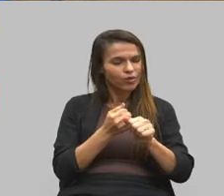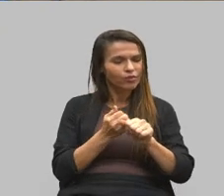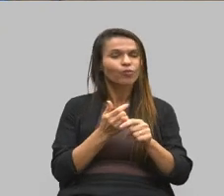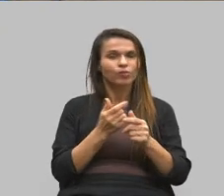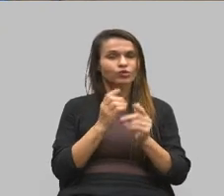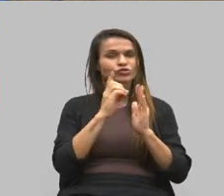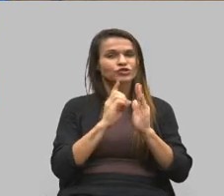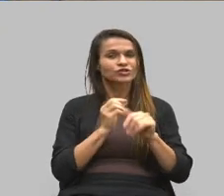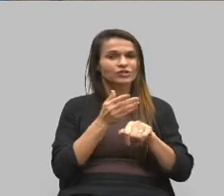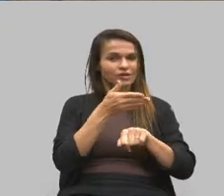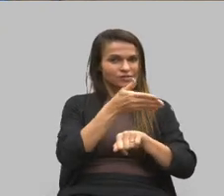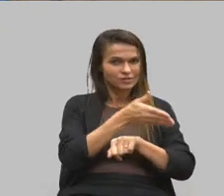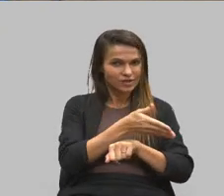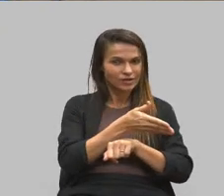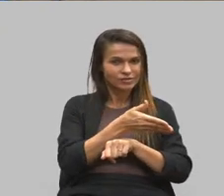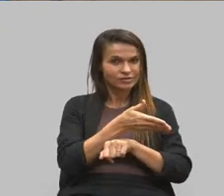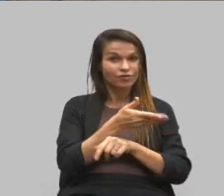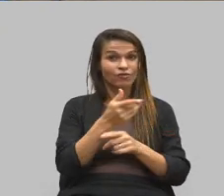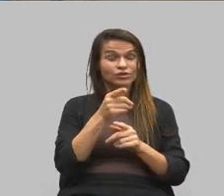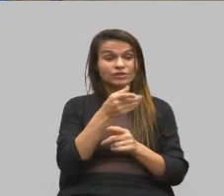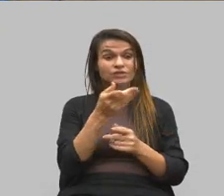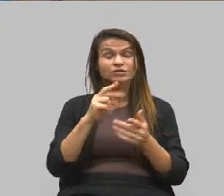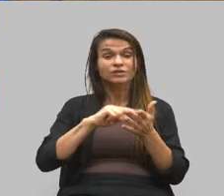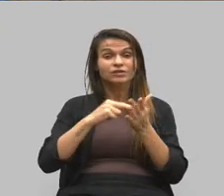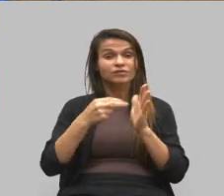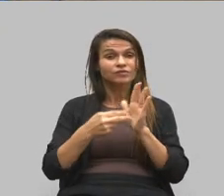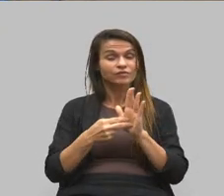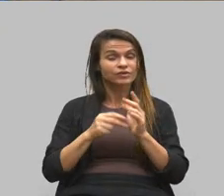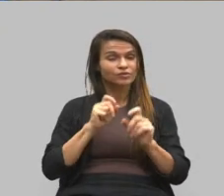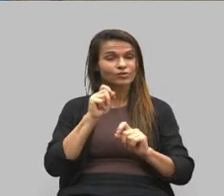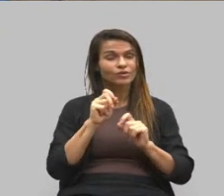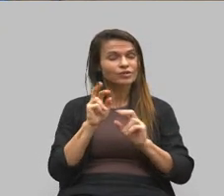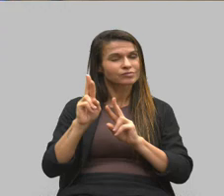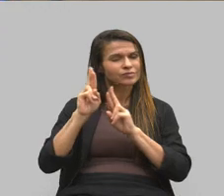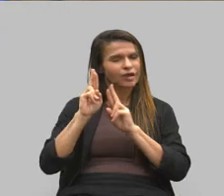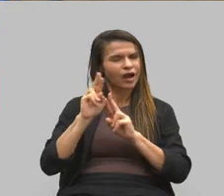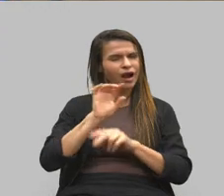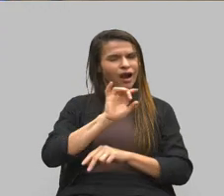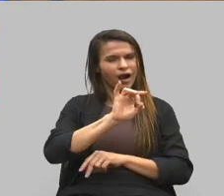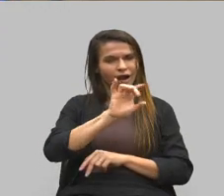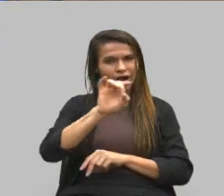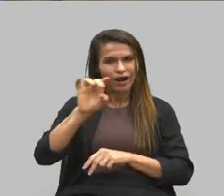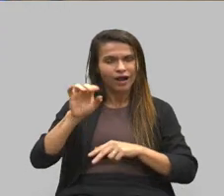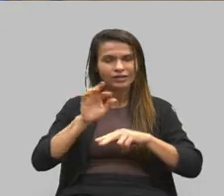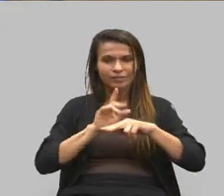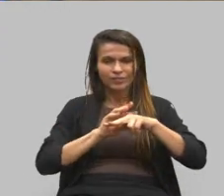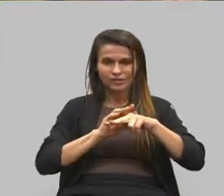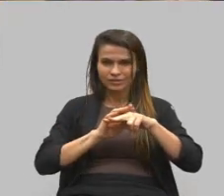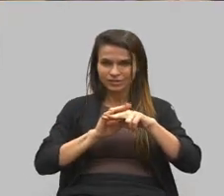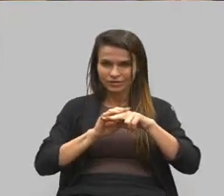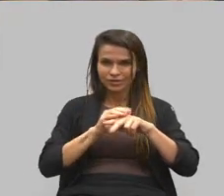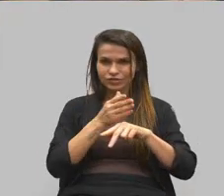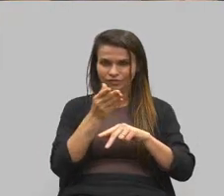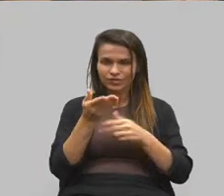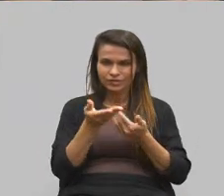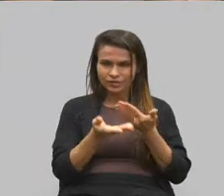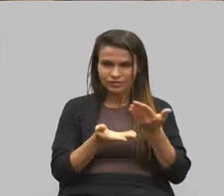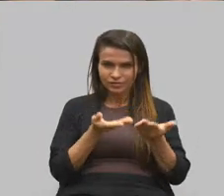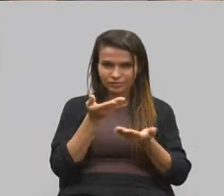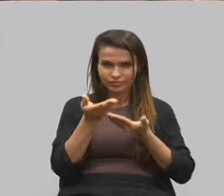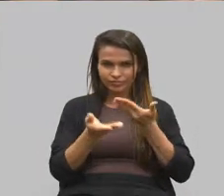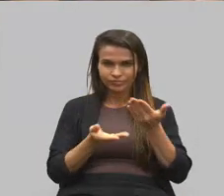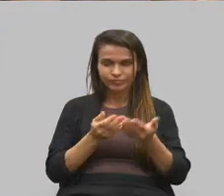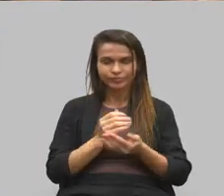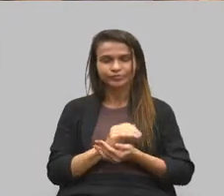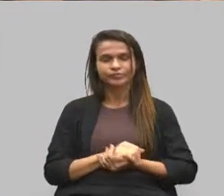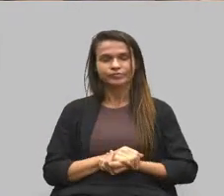mão de vocês significa esperança para cada paciente que vocês tocam e por último